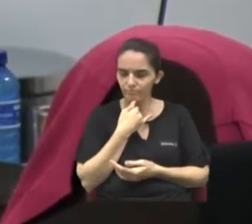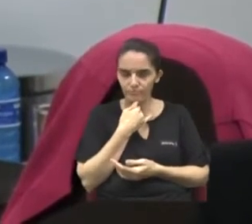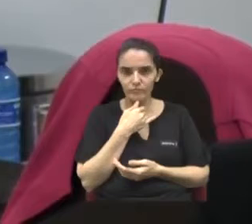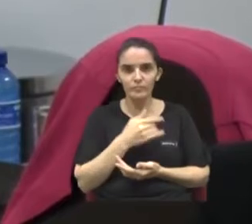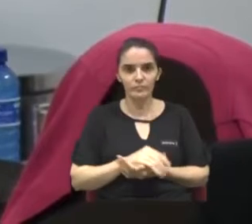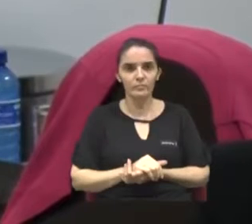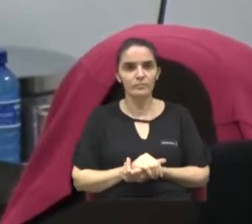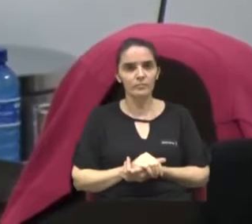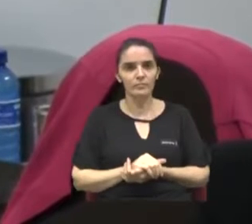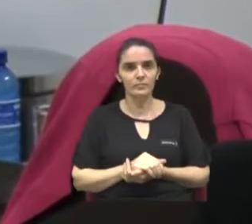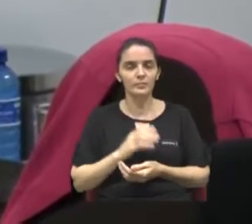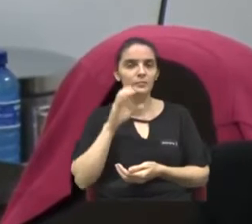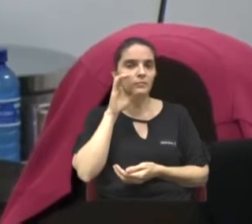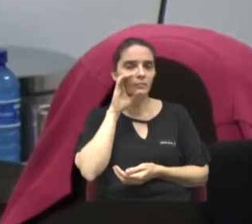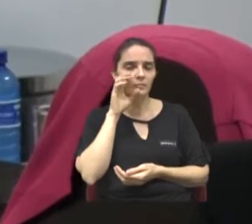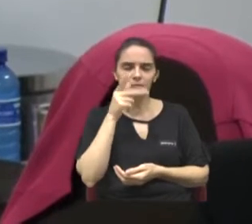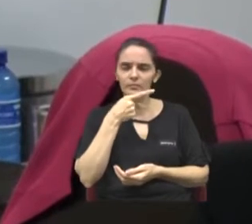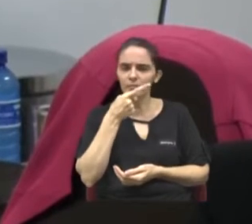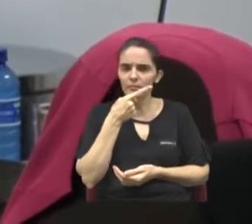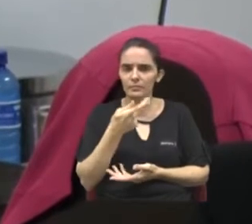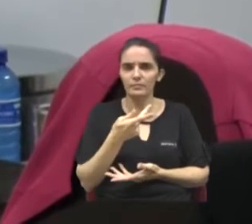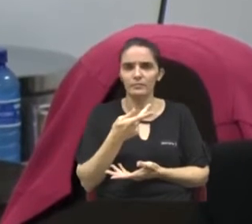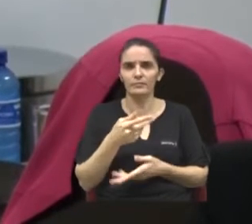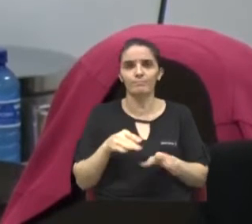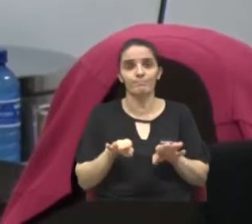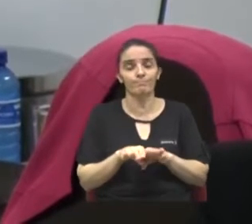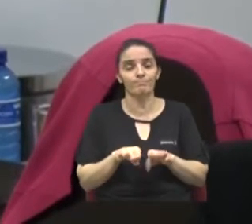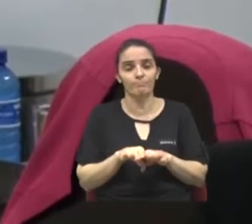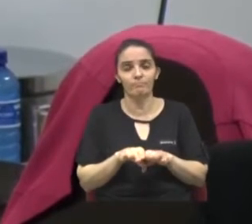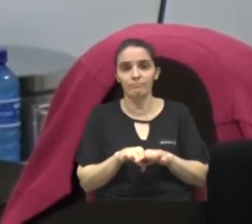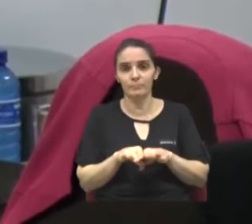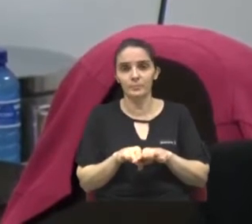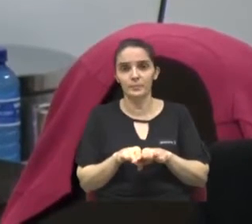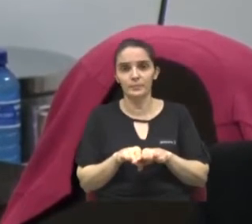E eu devo dizer, da forma determinada,